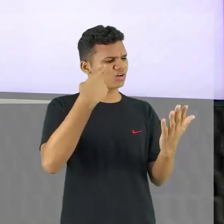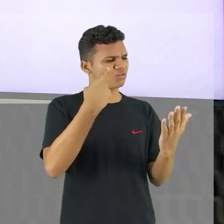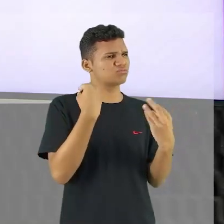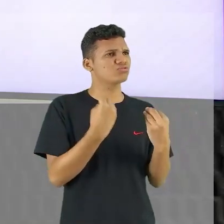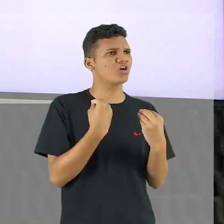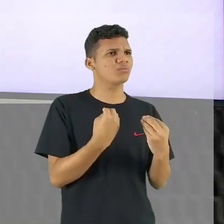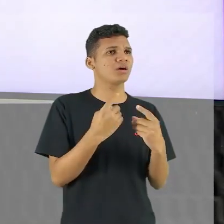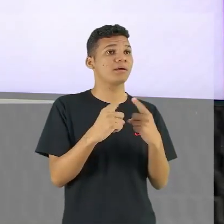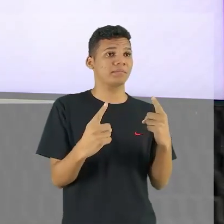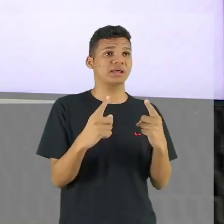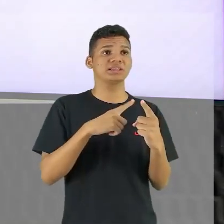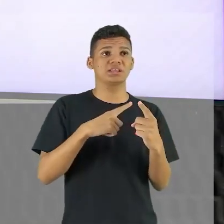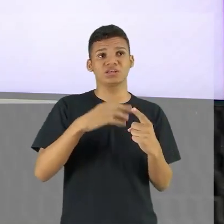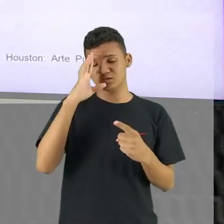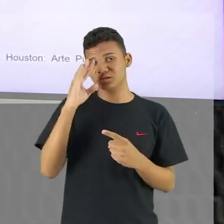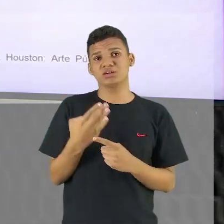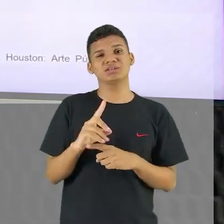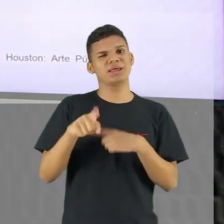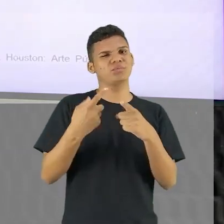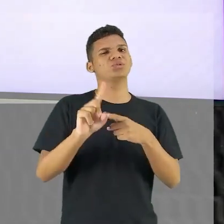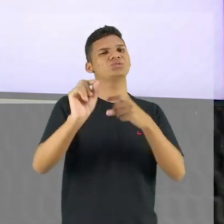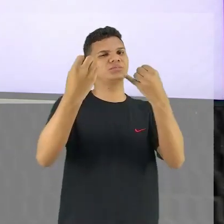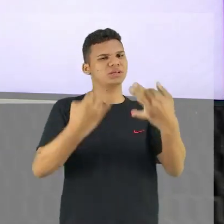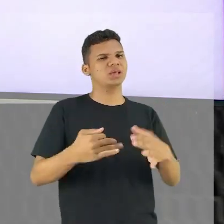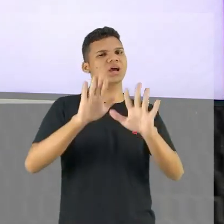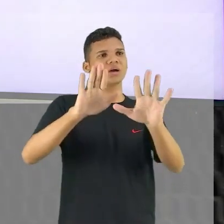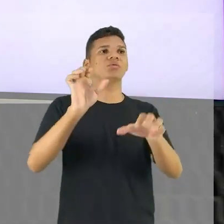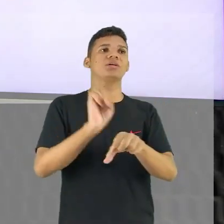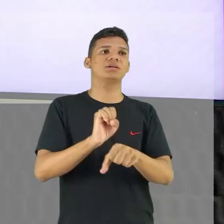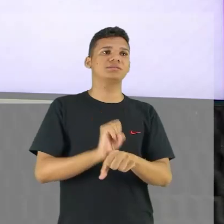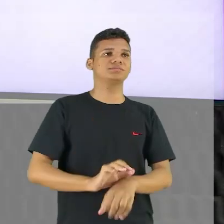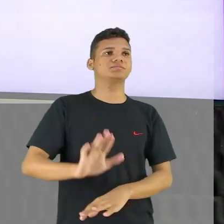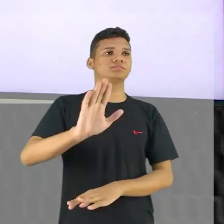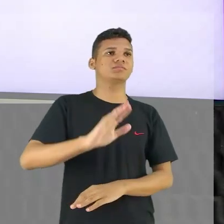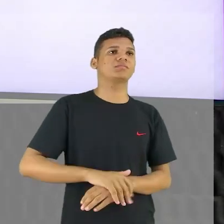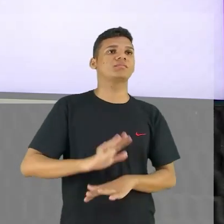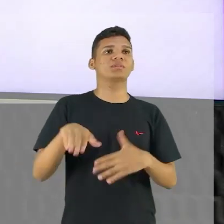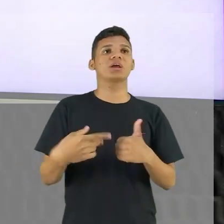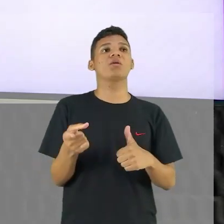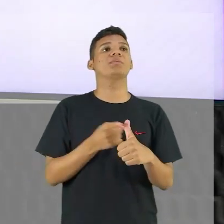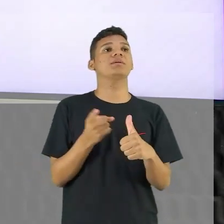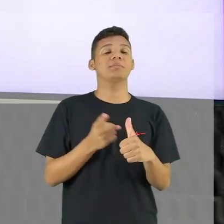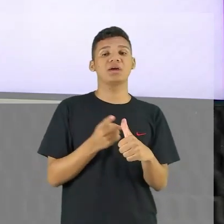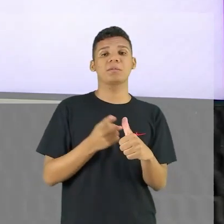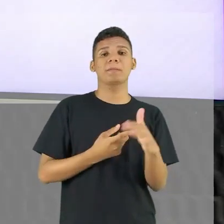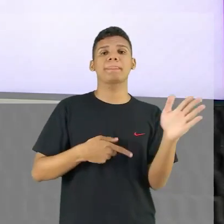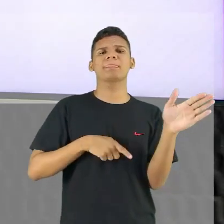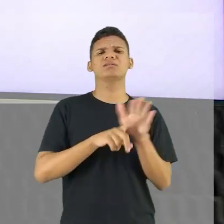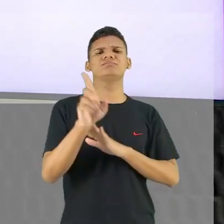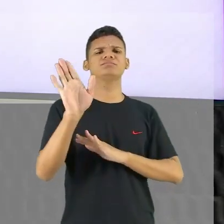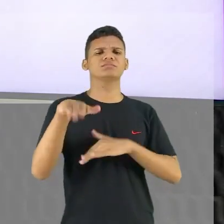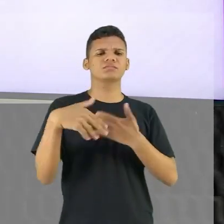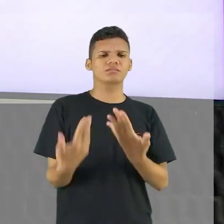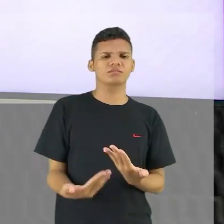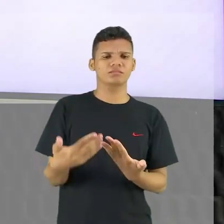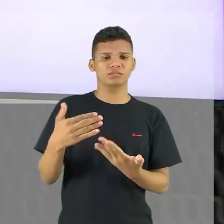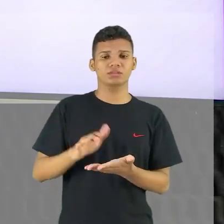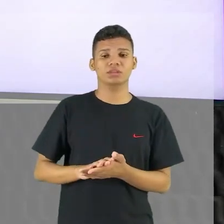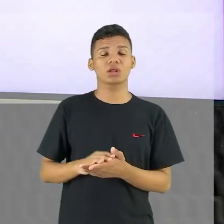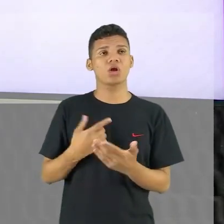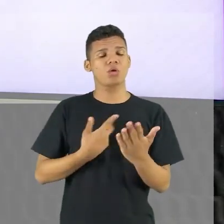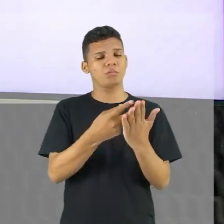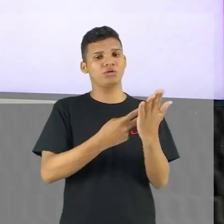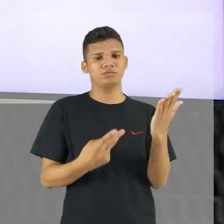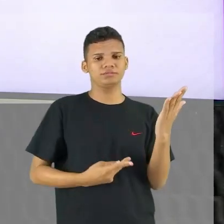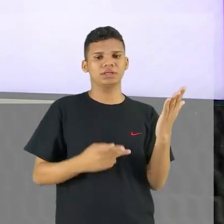foi intencional e nós vamos falar dessa temática já já. Primeiro para a pergunta. Nesse poema de Tato Laviera,